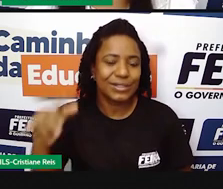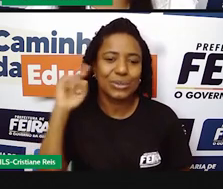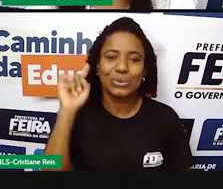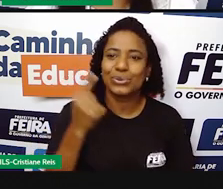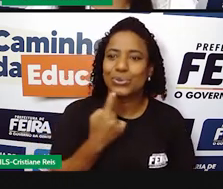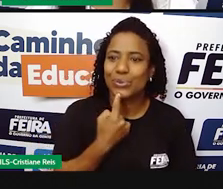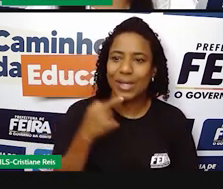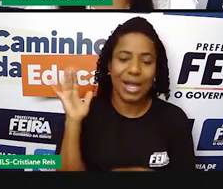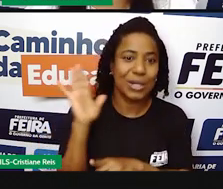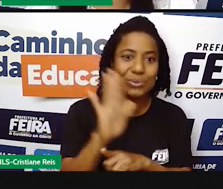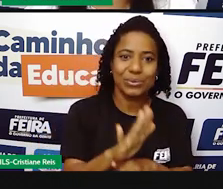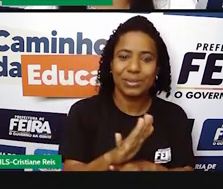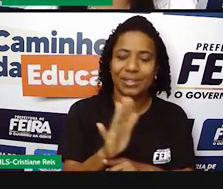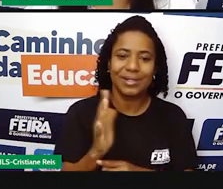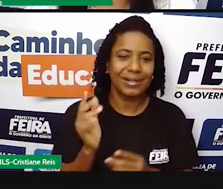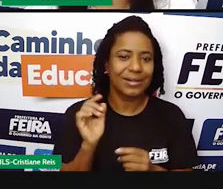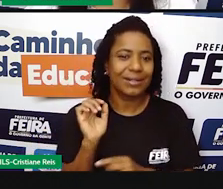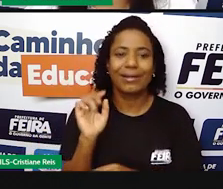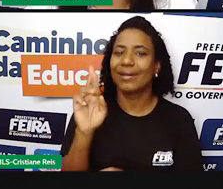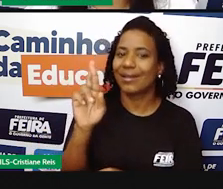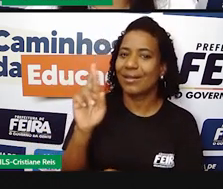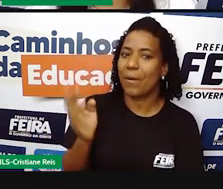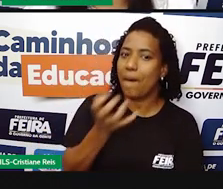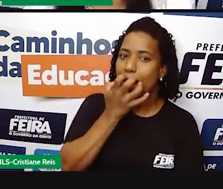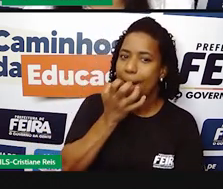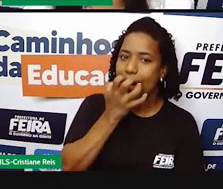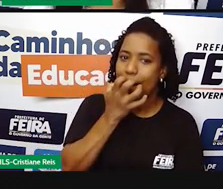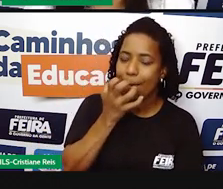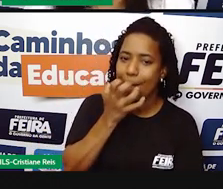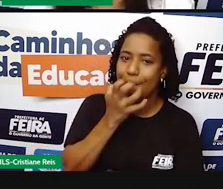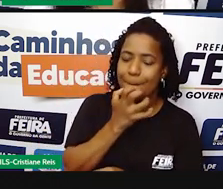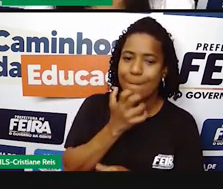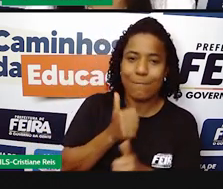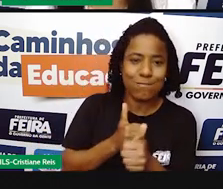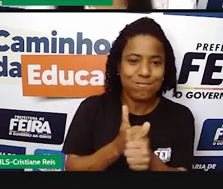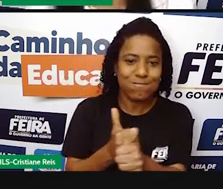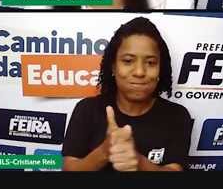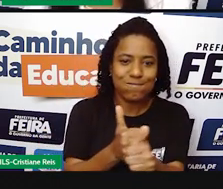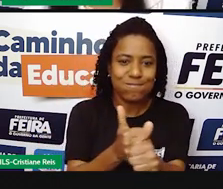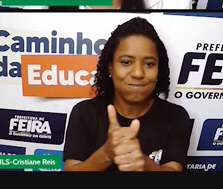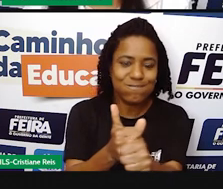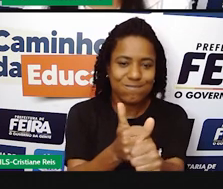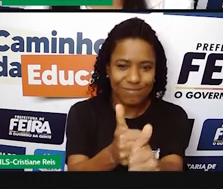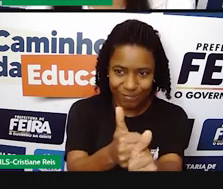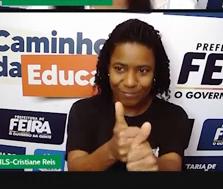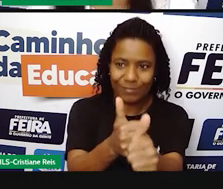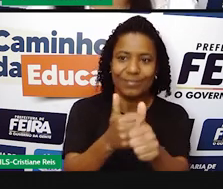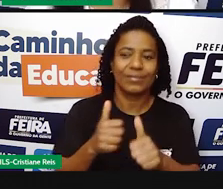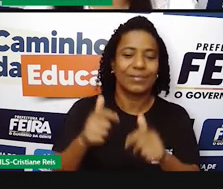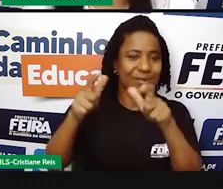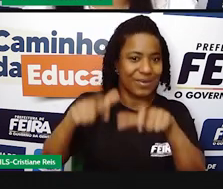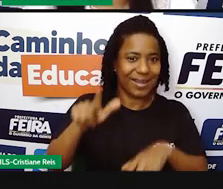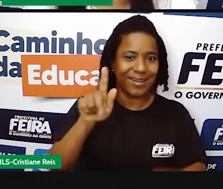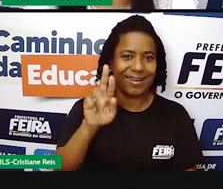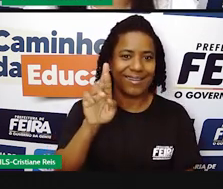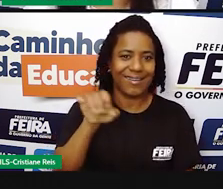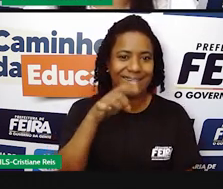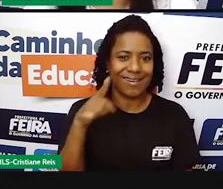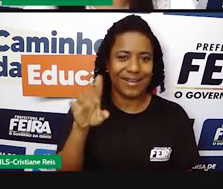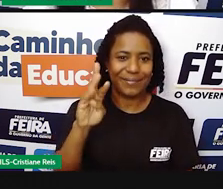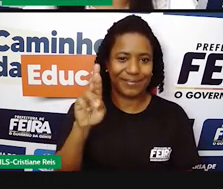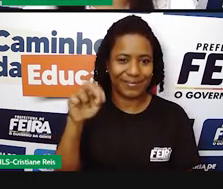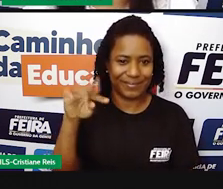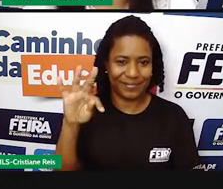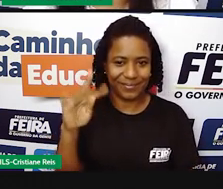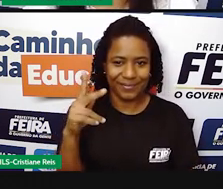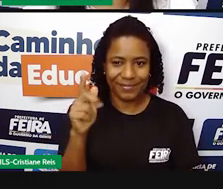cães guia na Grã-Bretanha. E aí tem um título auxiliar, um subtítulo. Uma instituição